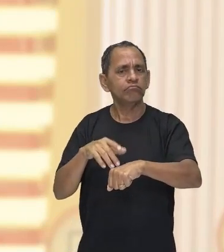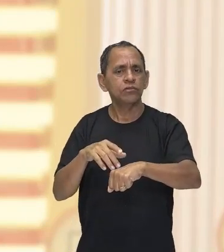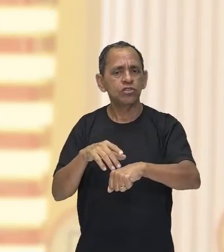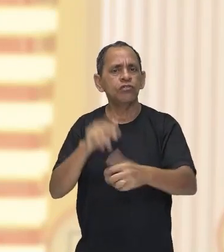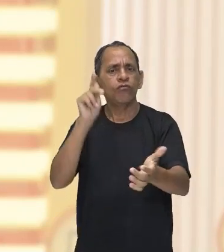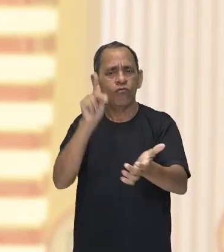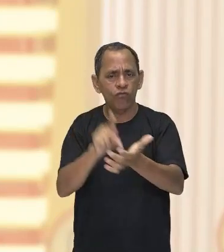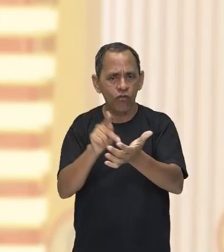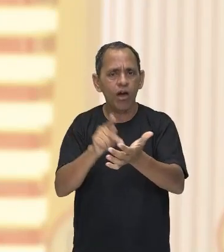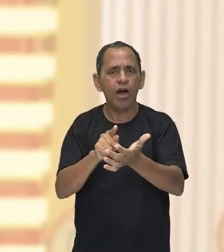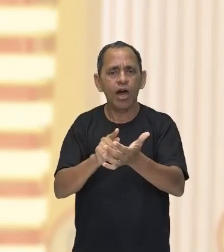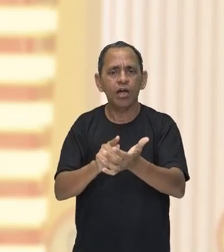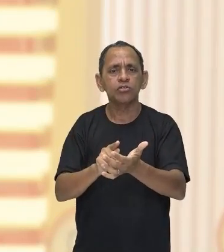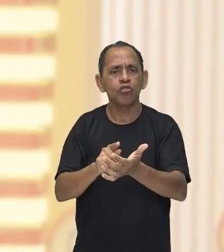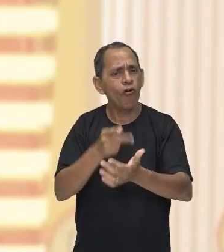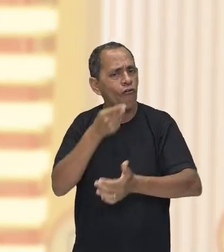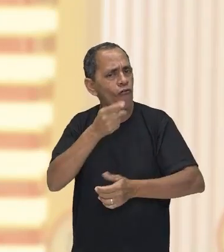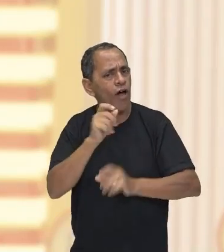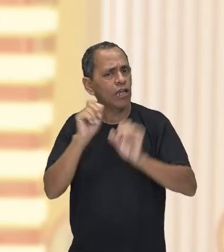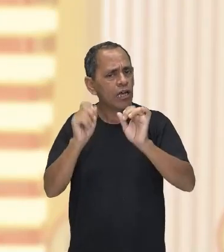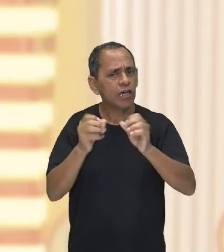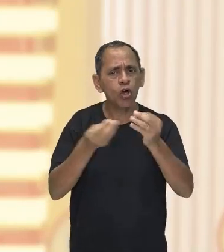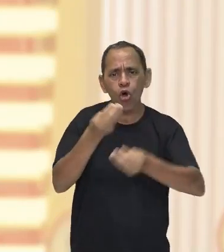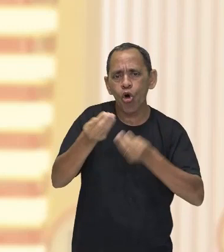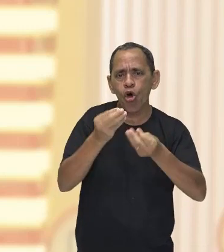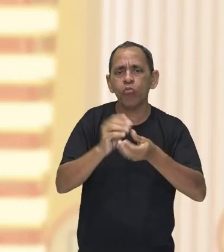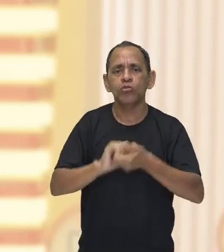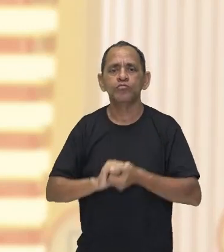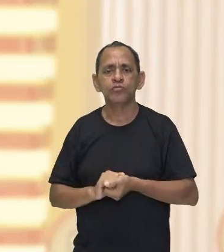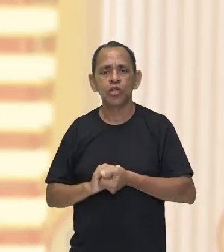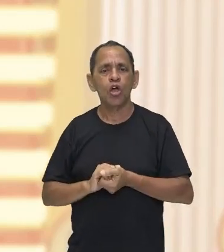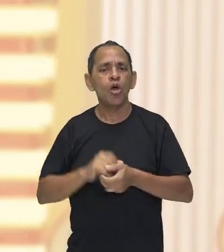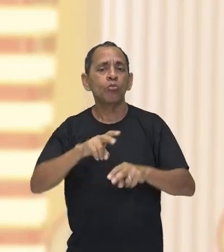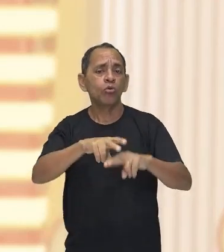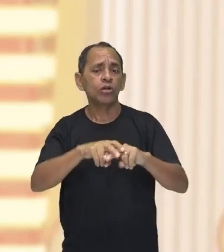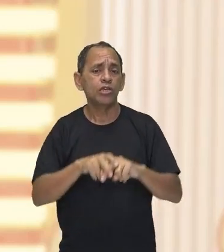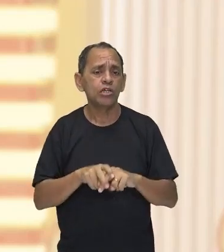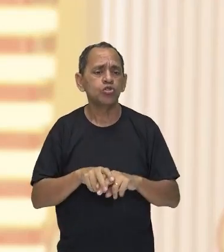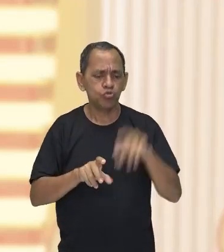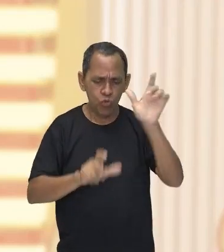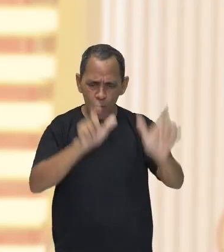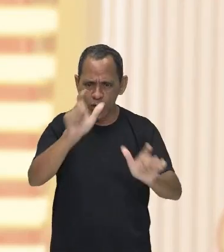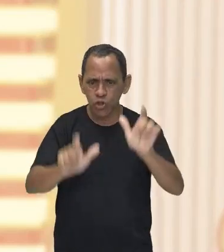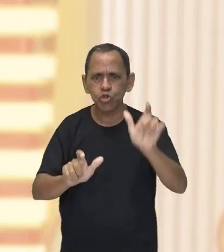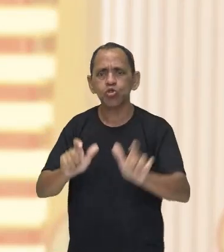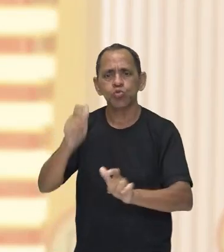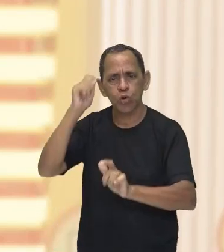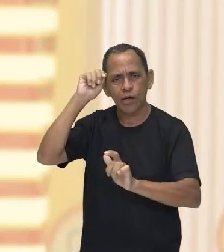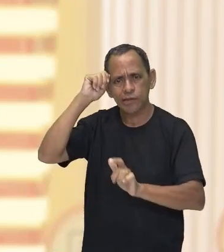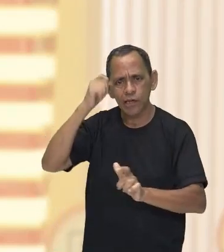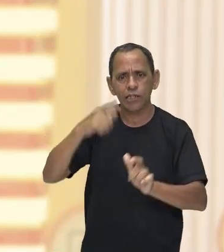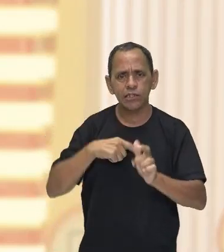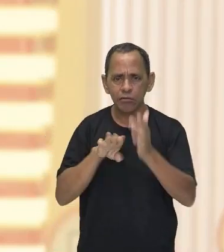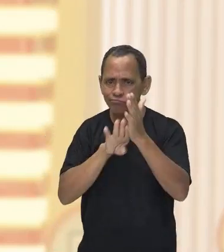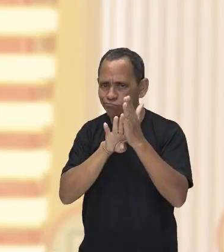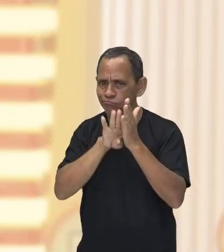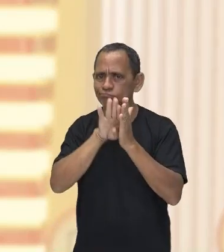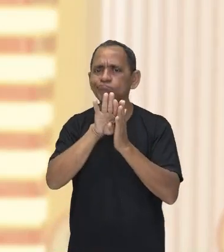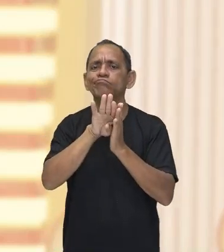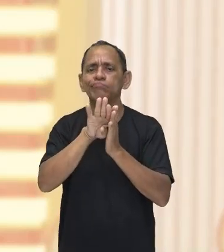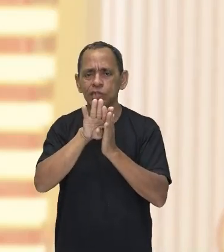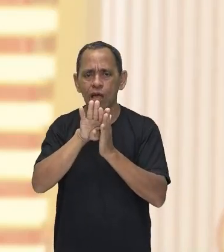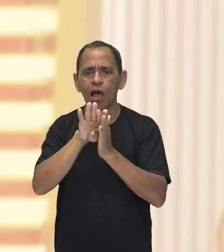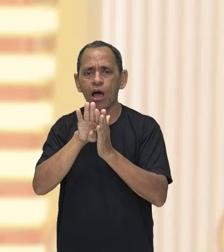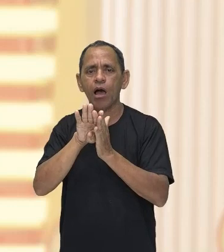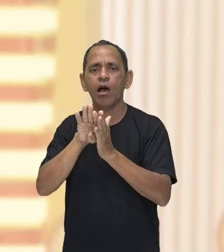nesse Brasil, ela fala, não é mesmo? Então, é exatamente por isso a gente tem aí os altos índices, então, de crimes ligados, então,